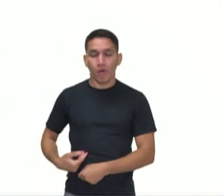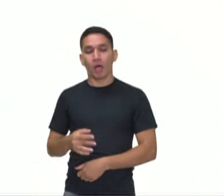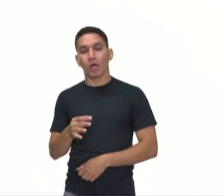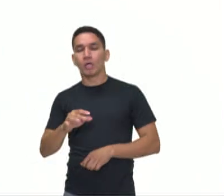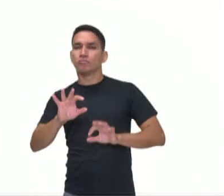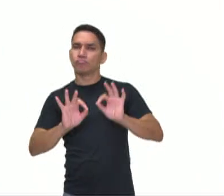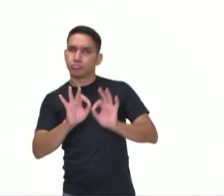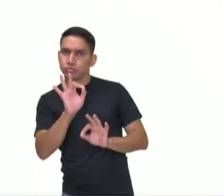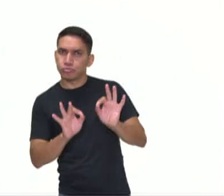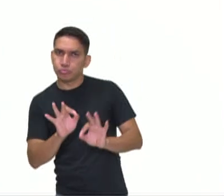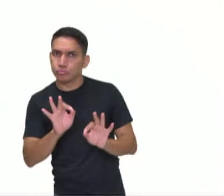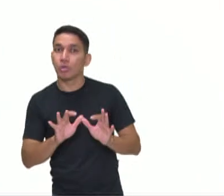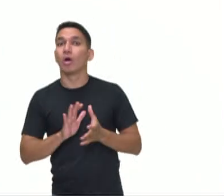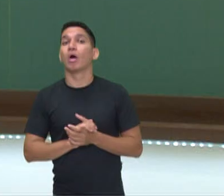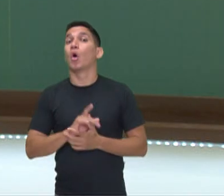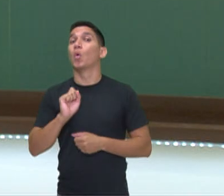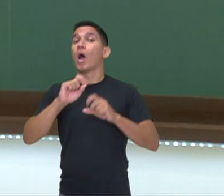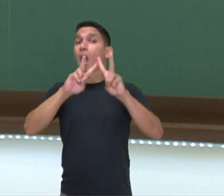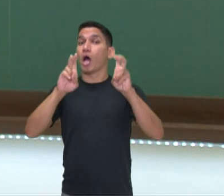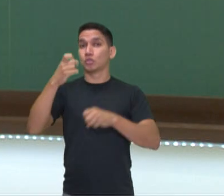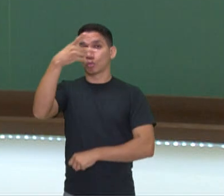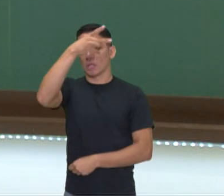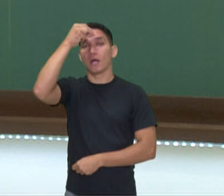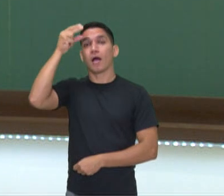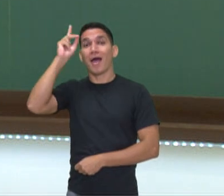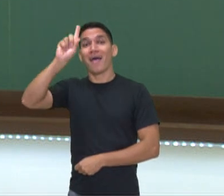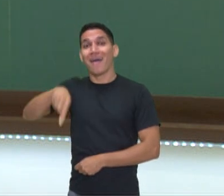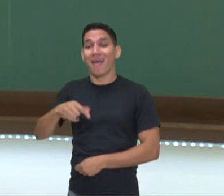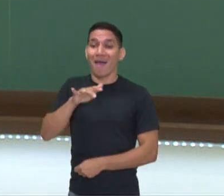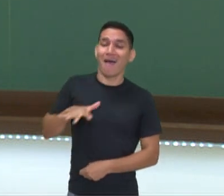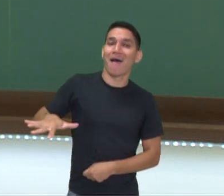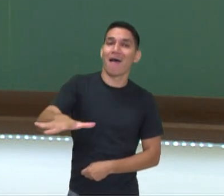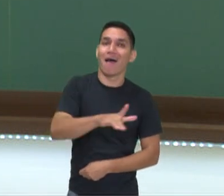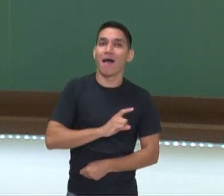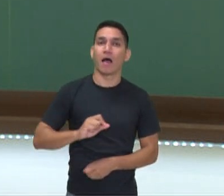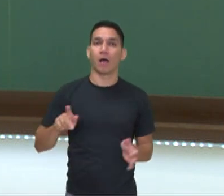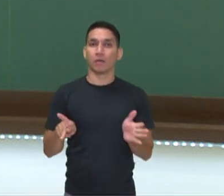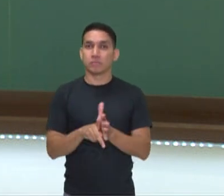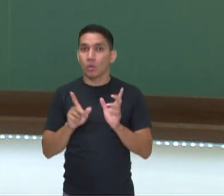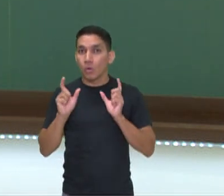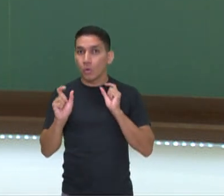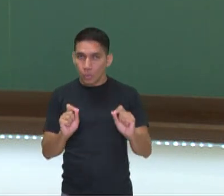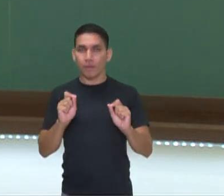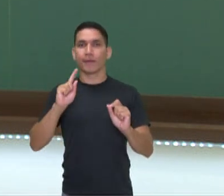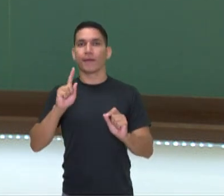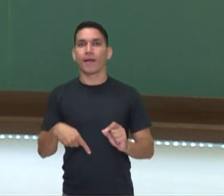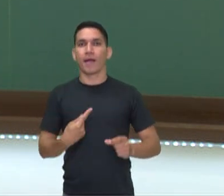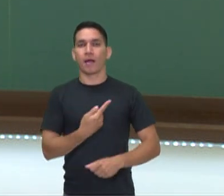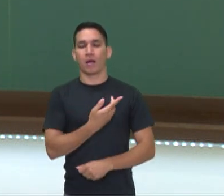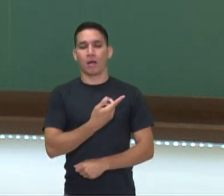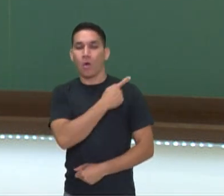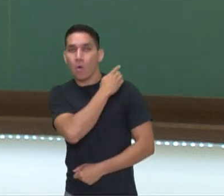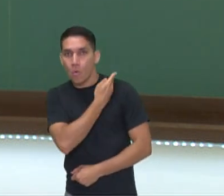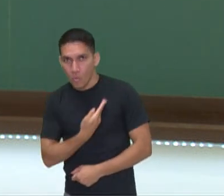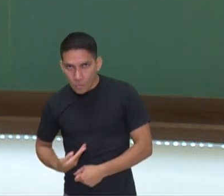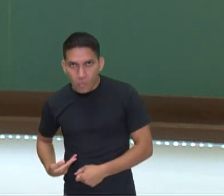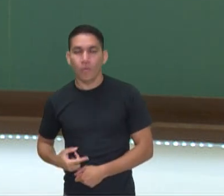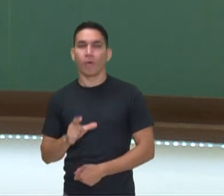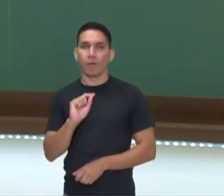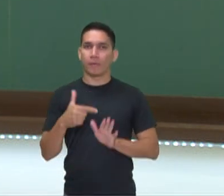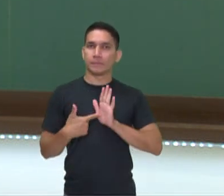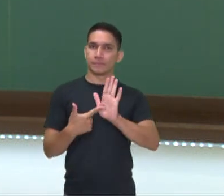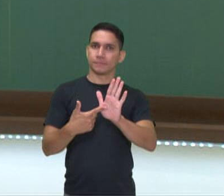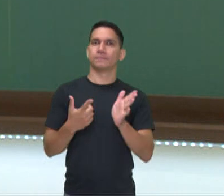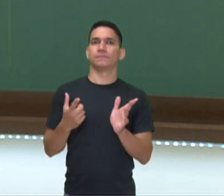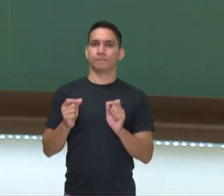Quando estamos falando em município, estou falando de uma área delimitada que possui um governo representado